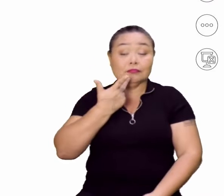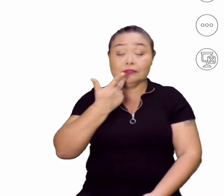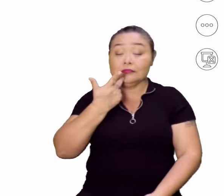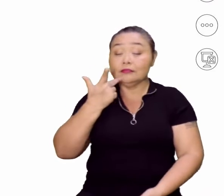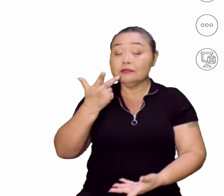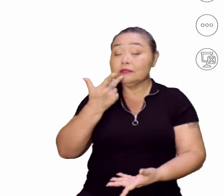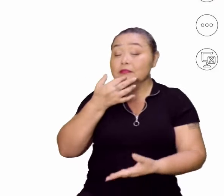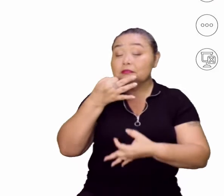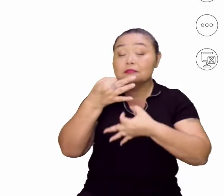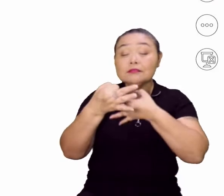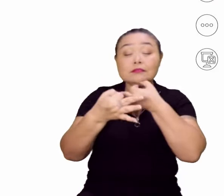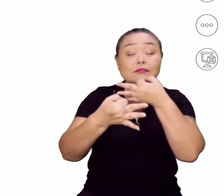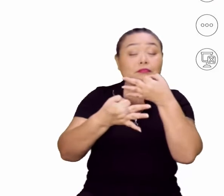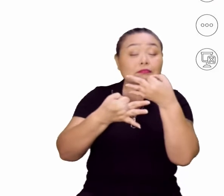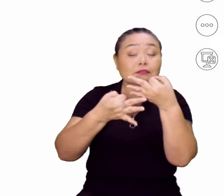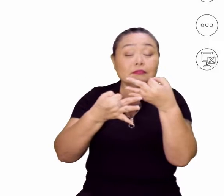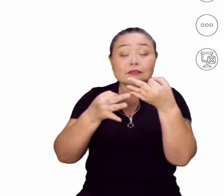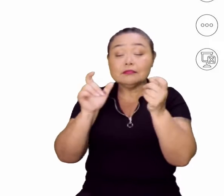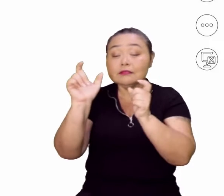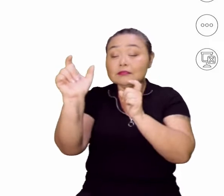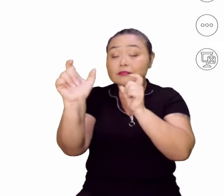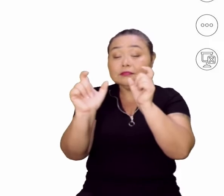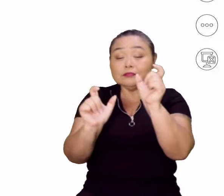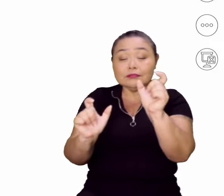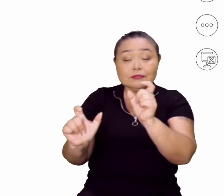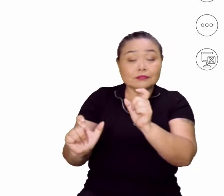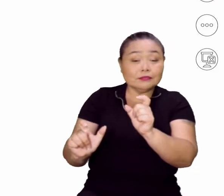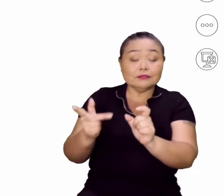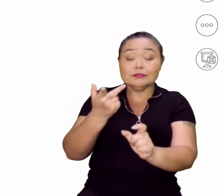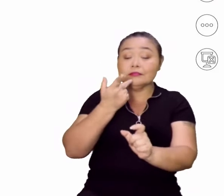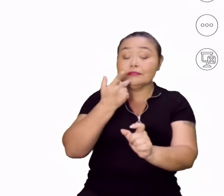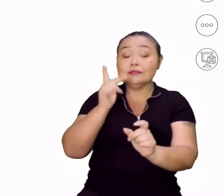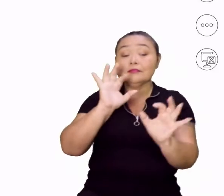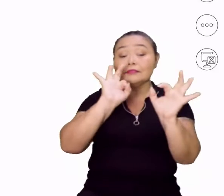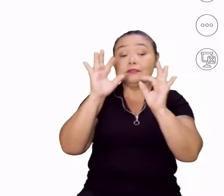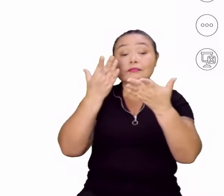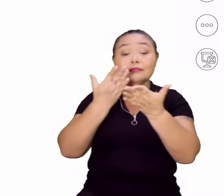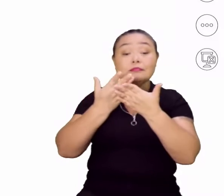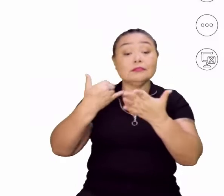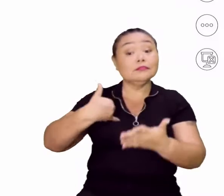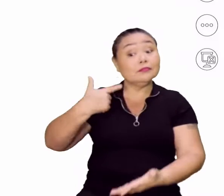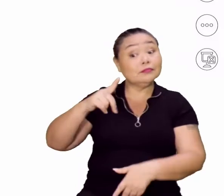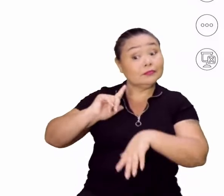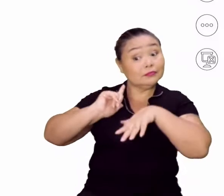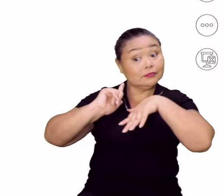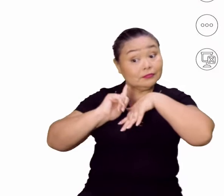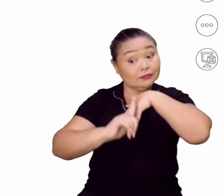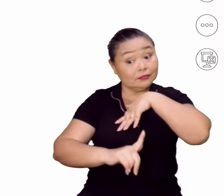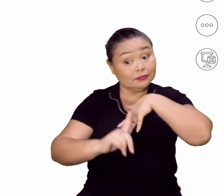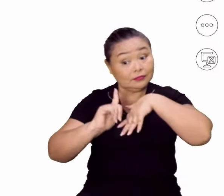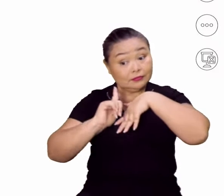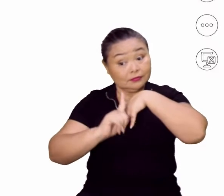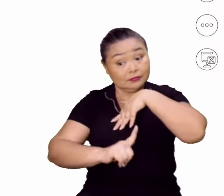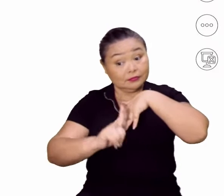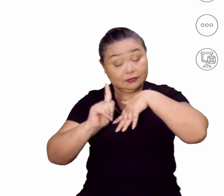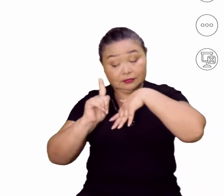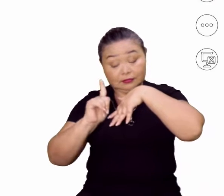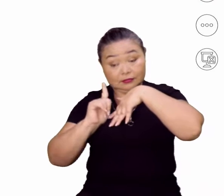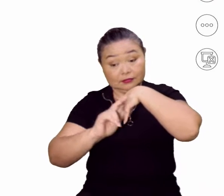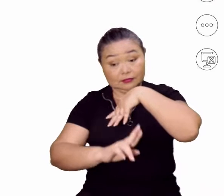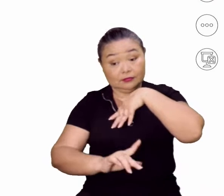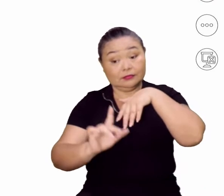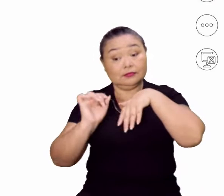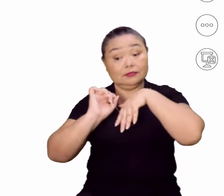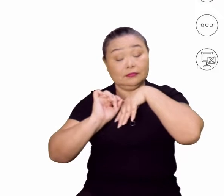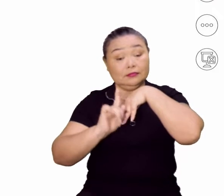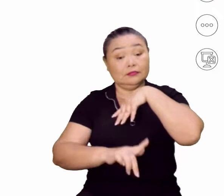só comentar em poucas palavras o que foi falado nessas aulas. Sobre idade e gênero, nós sabemos que a população